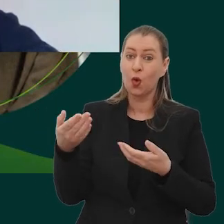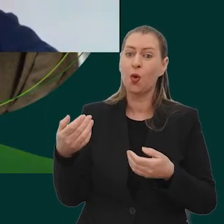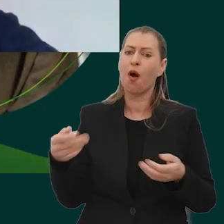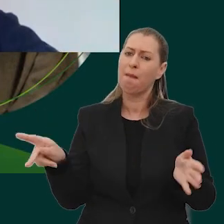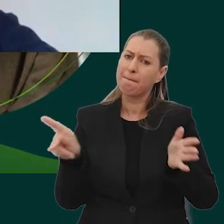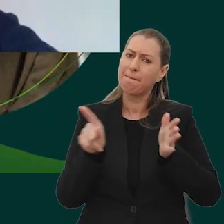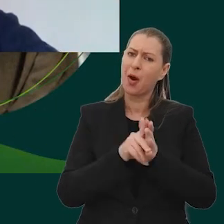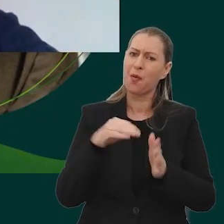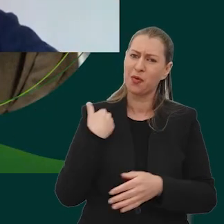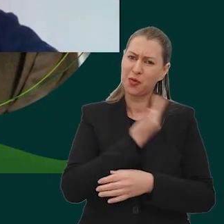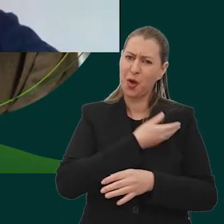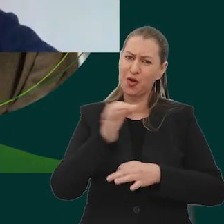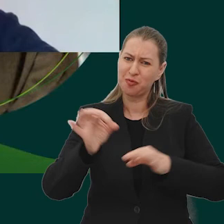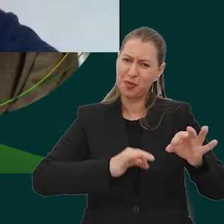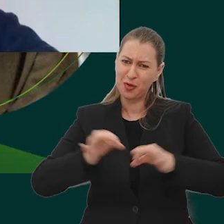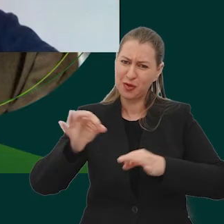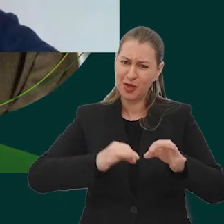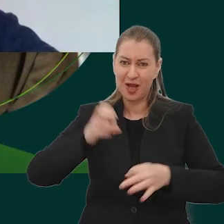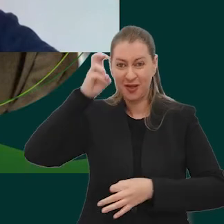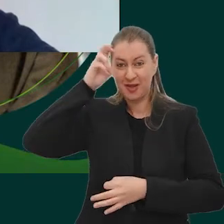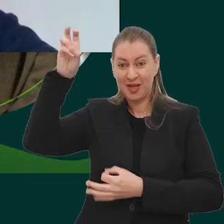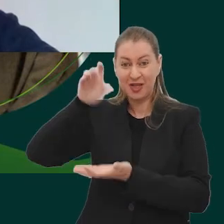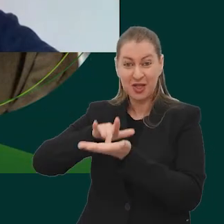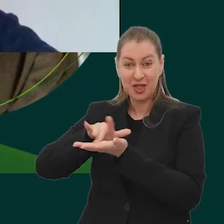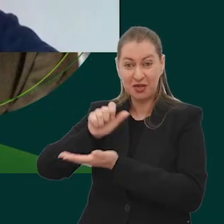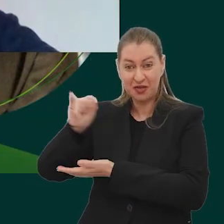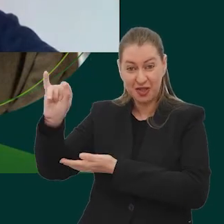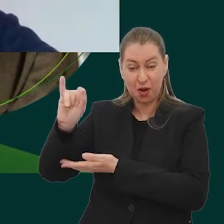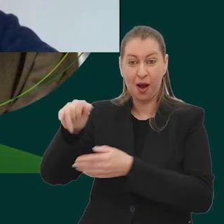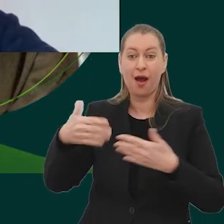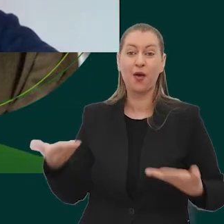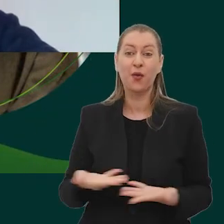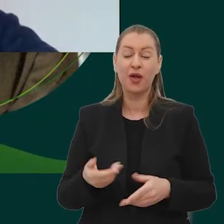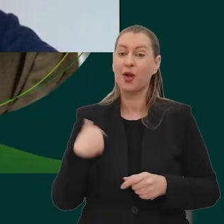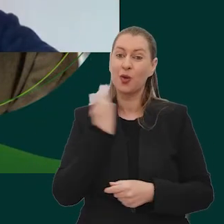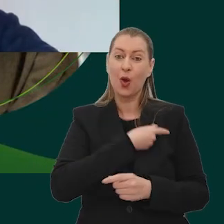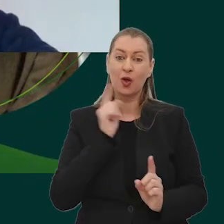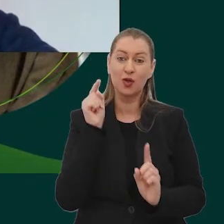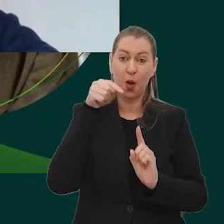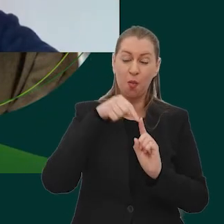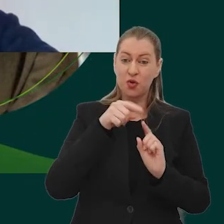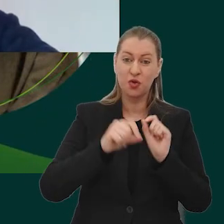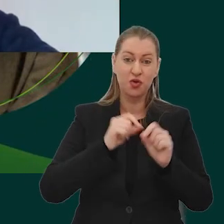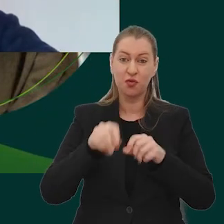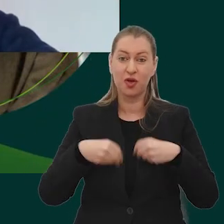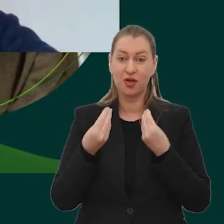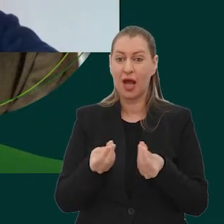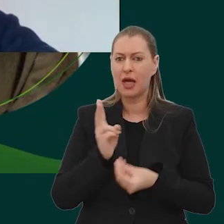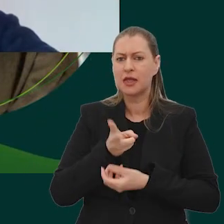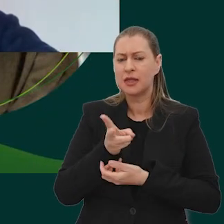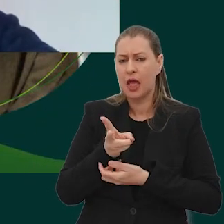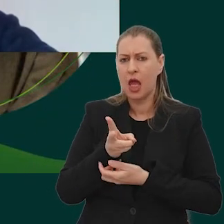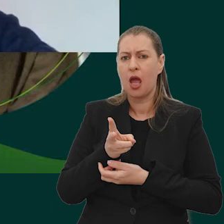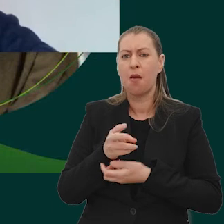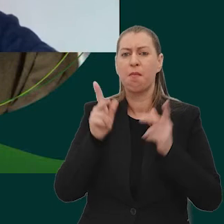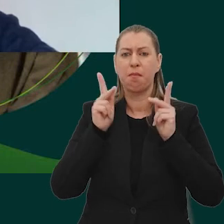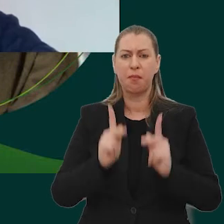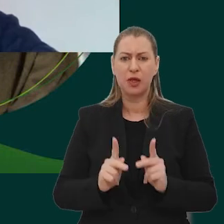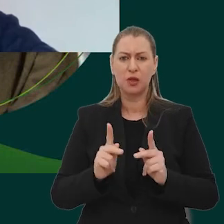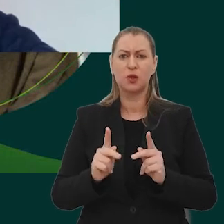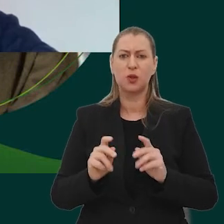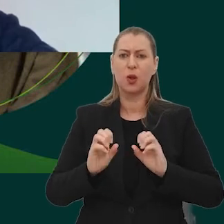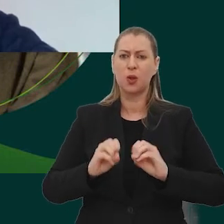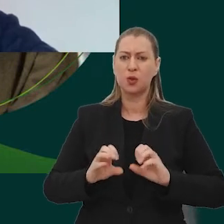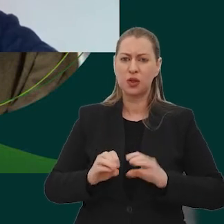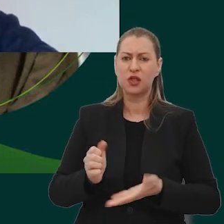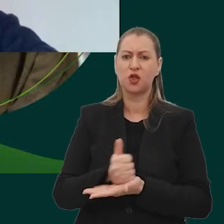parte, né, do nosso projeto de inteligência artificial, porque a gente tem o objetivo de levar isso sempre para o pessoal do ensino básico,